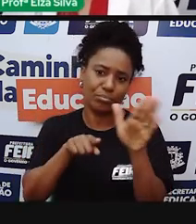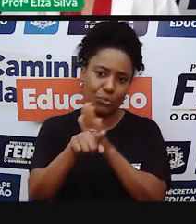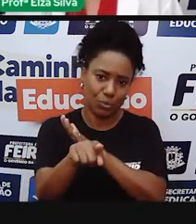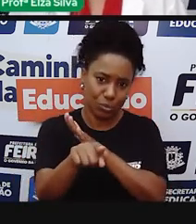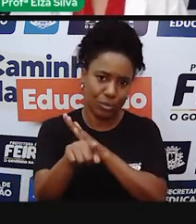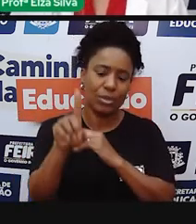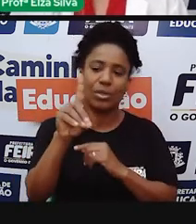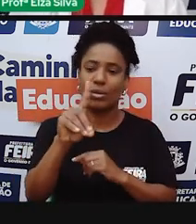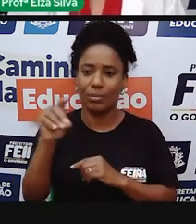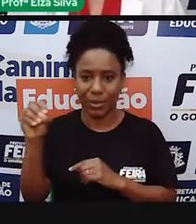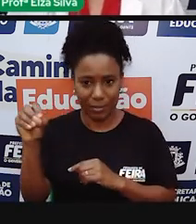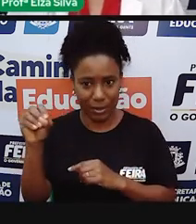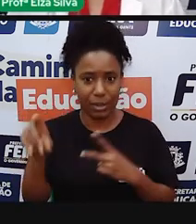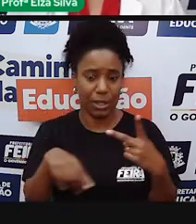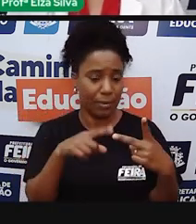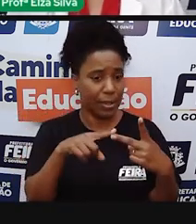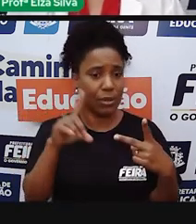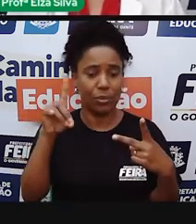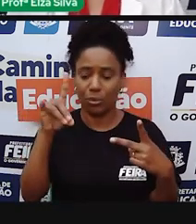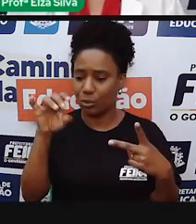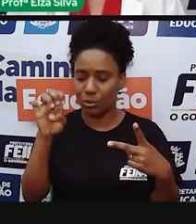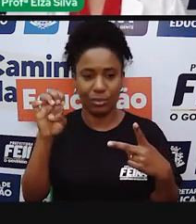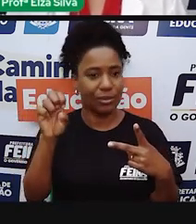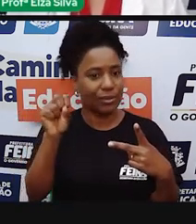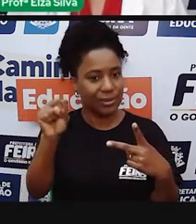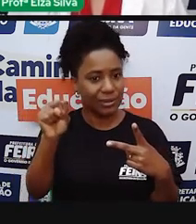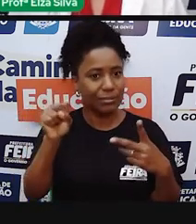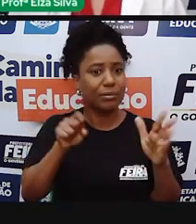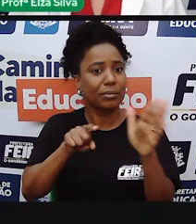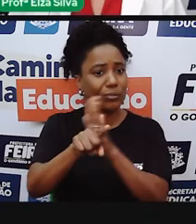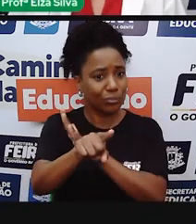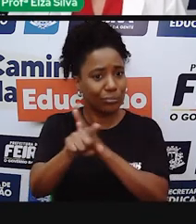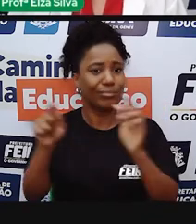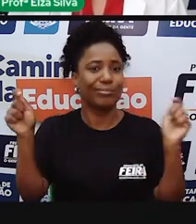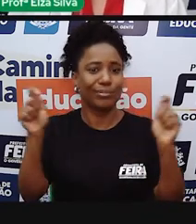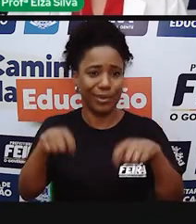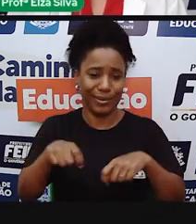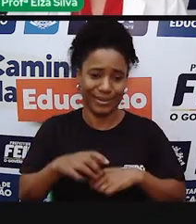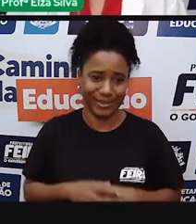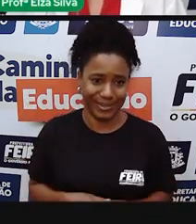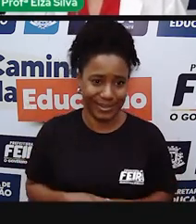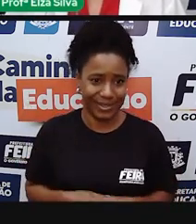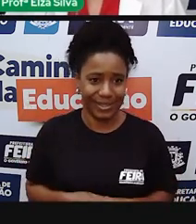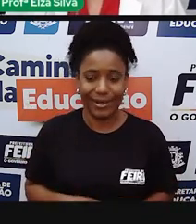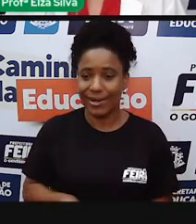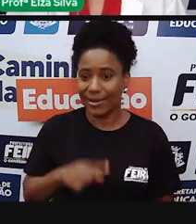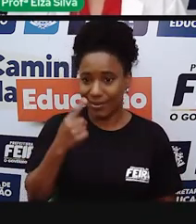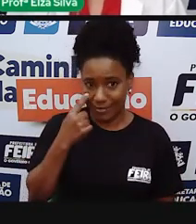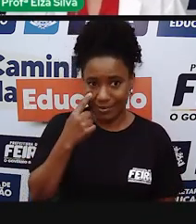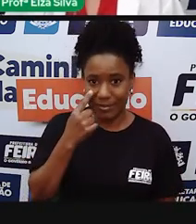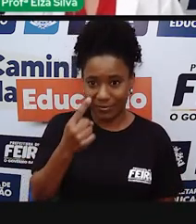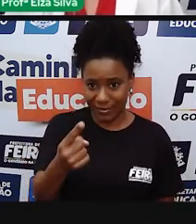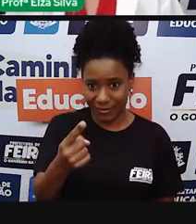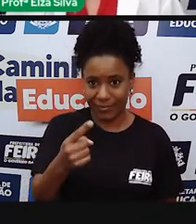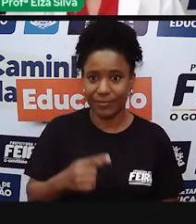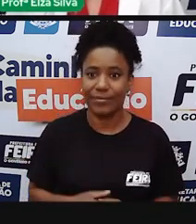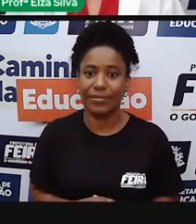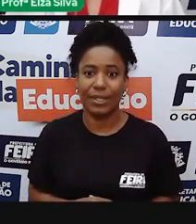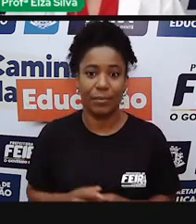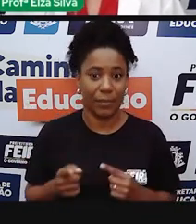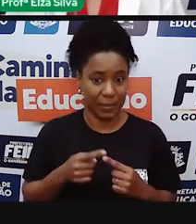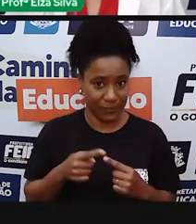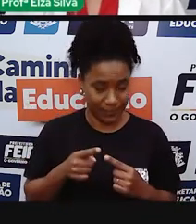utilizo das também para fazer uma pergunta. Mas observem bem. Primeiro exemplo. I play